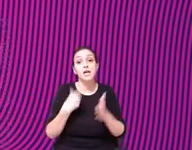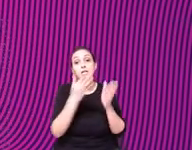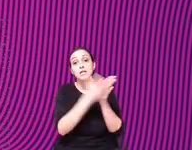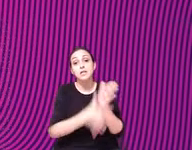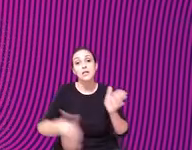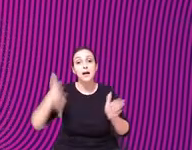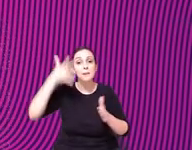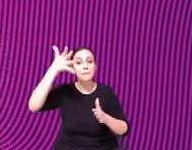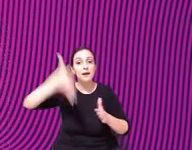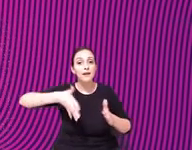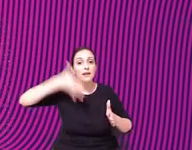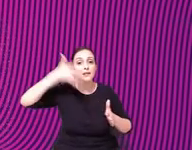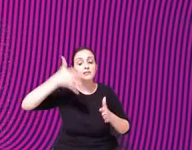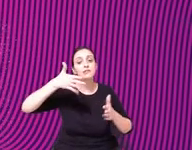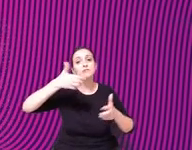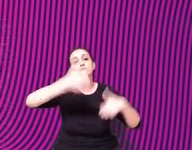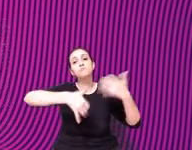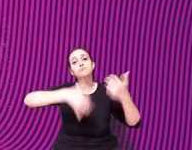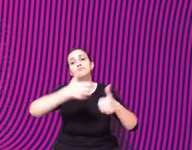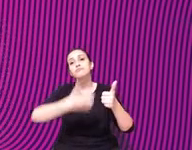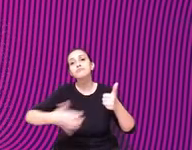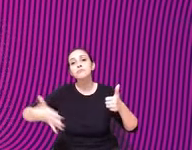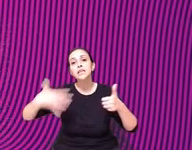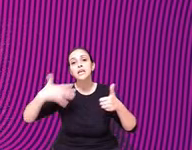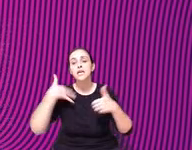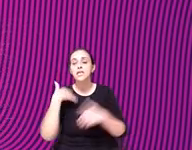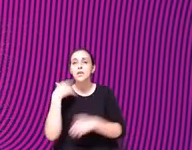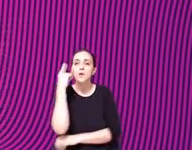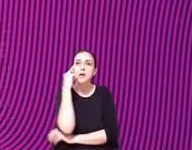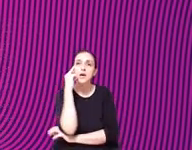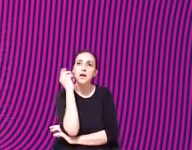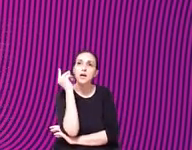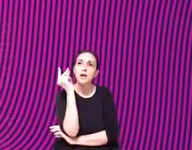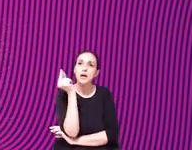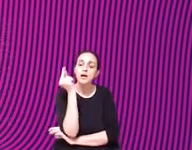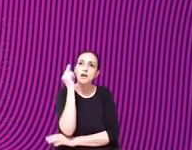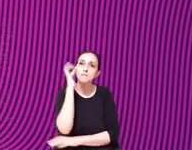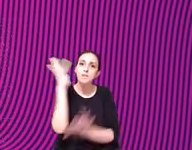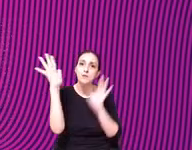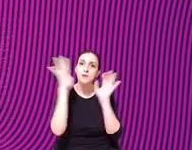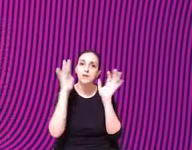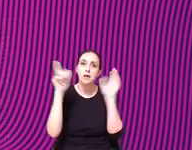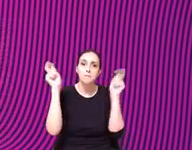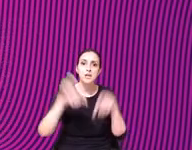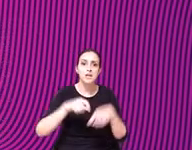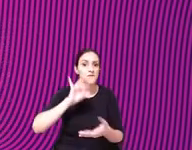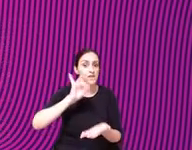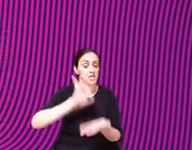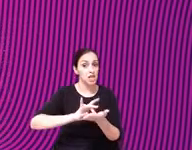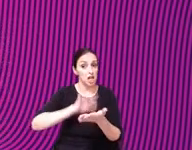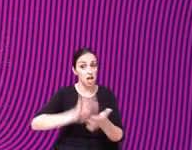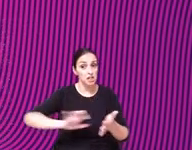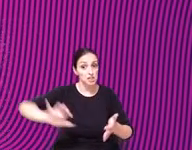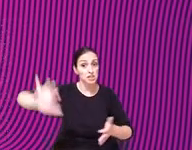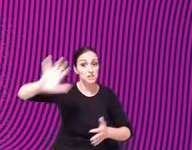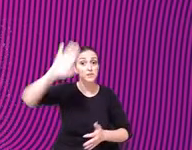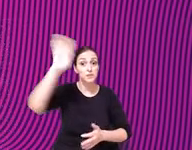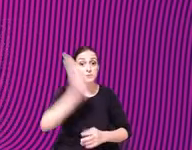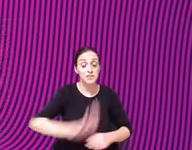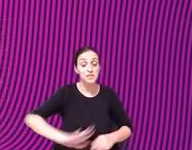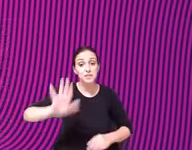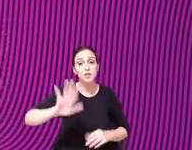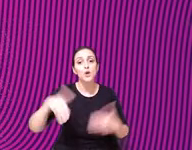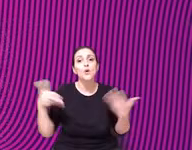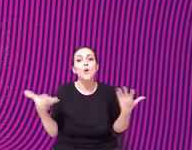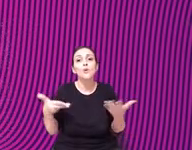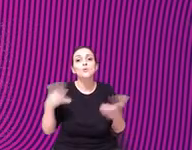do PCOA, ele estava falando e eu estava me dando conta, e eu imagino que isso seja verdade em várias regiões do Brasil. Hoje em